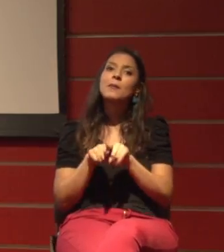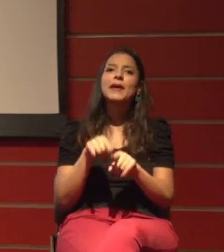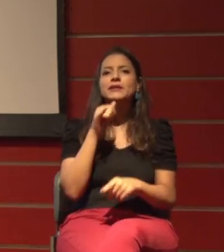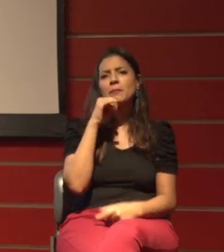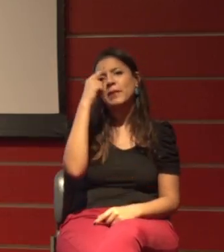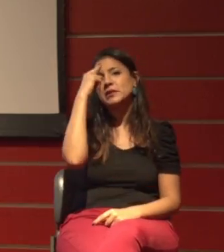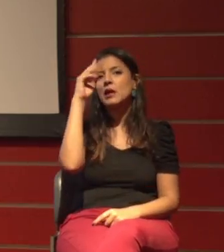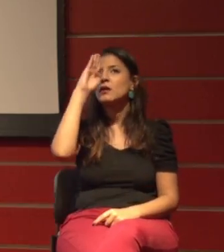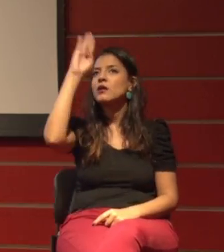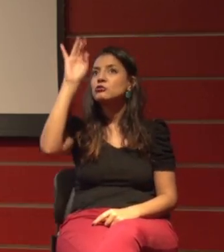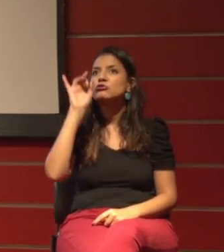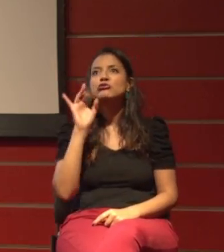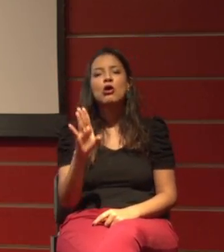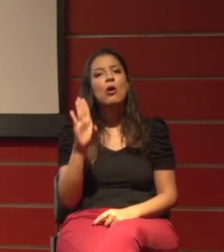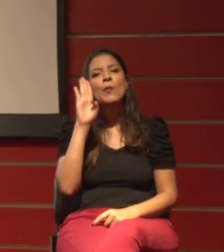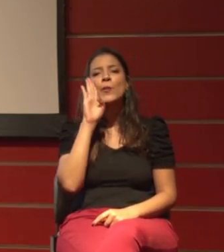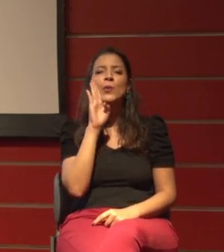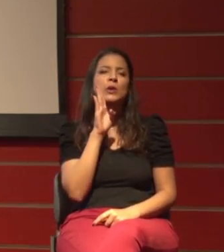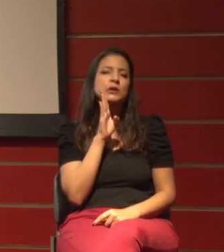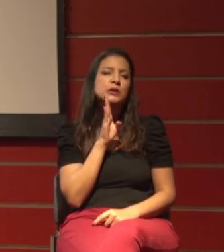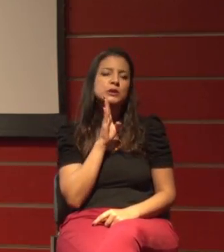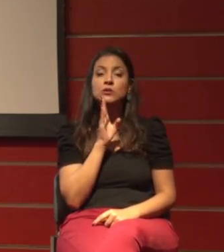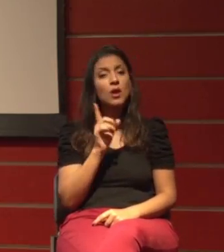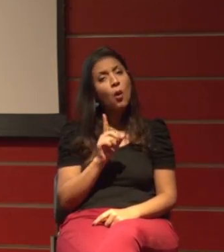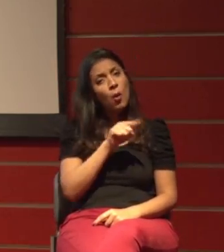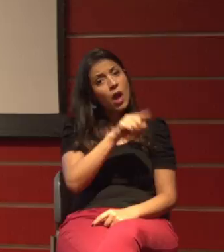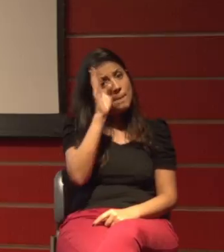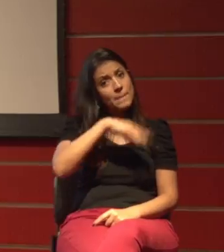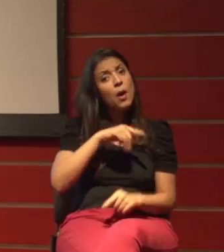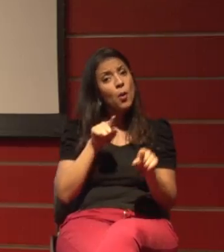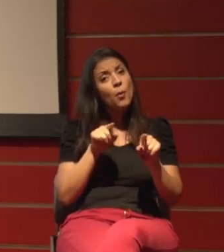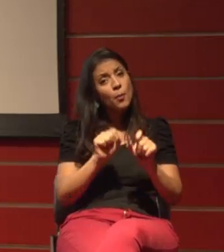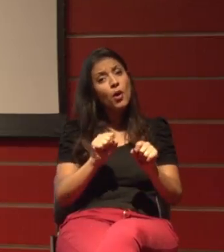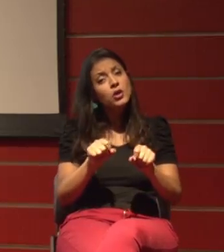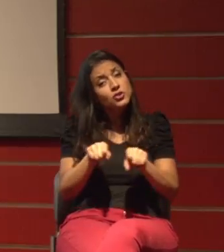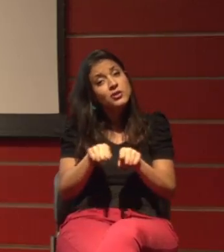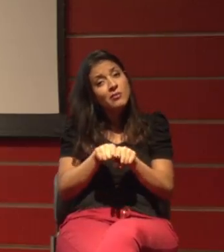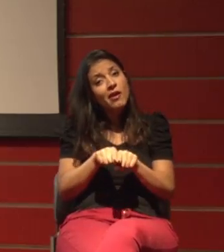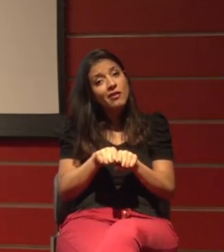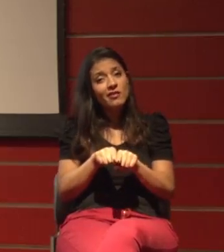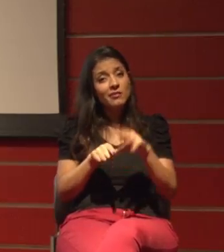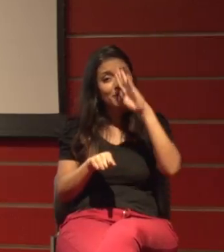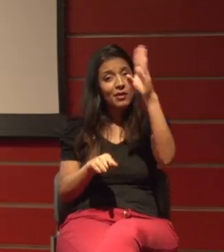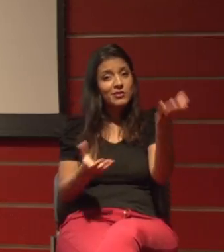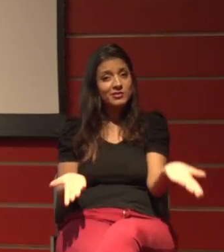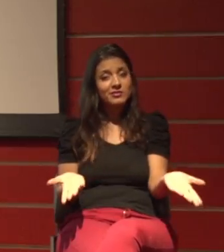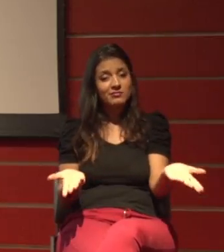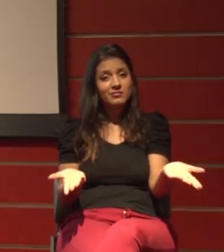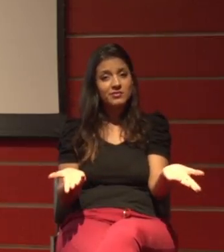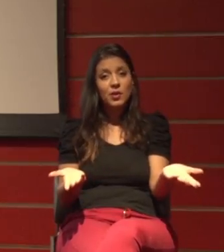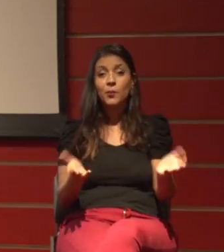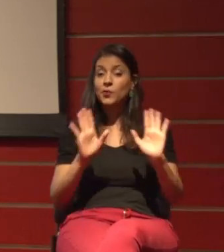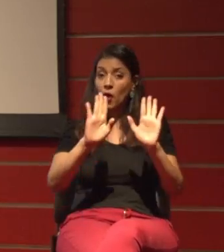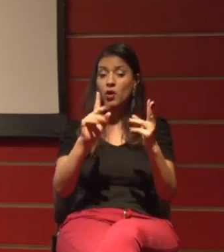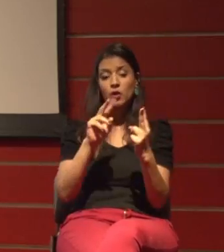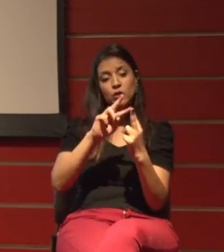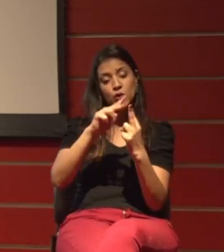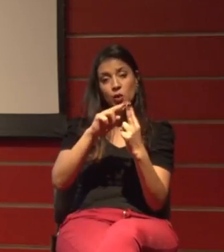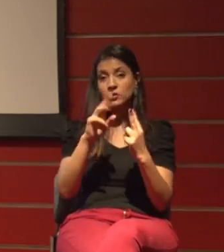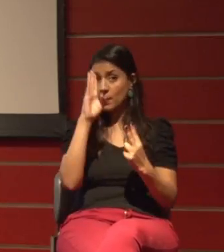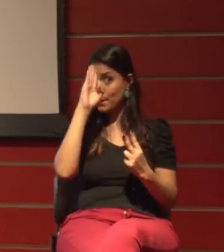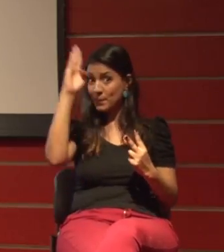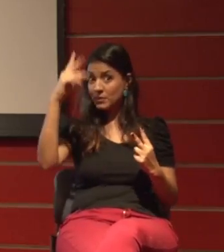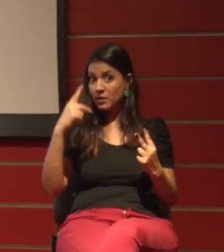né Eh você tem o protagonista e o antagonista né o antagonista também pode ser um mocinho né